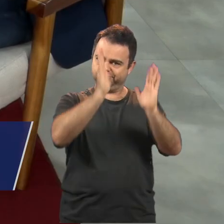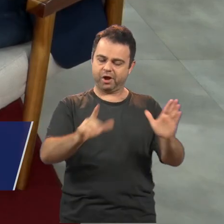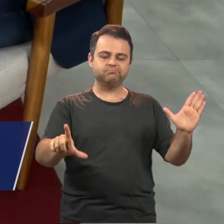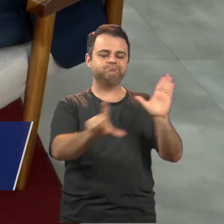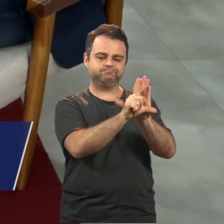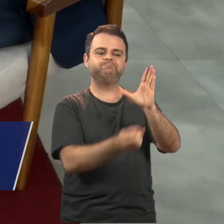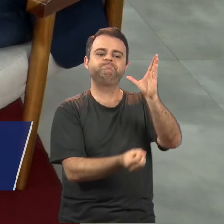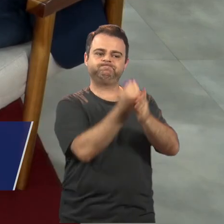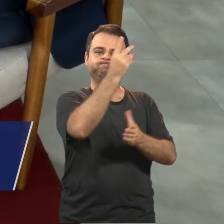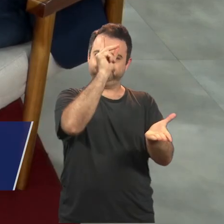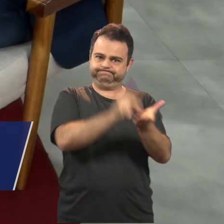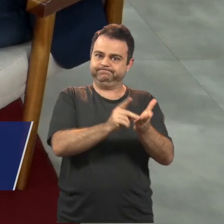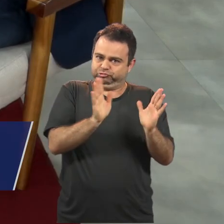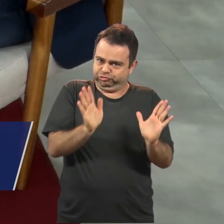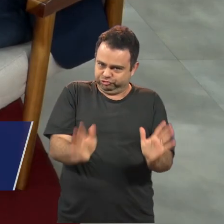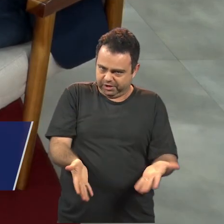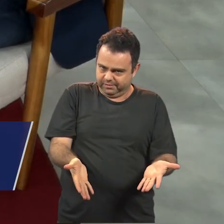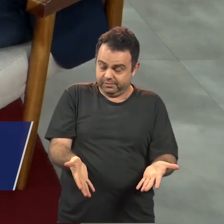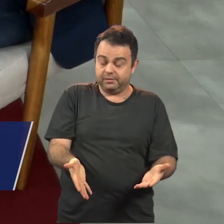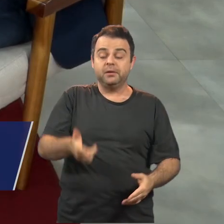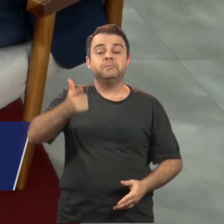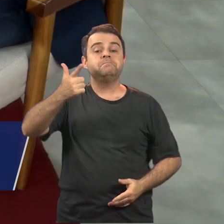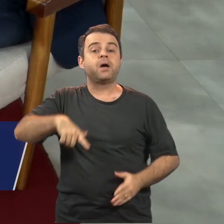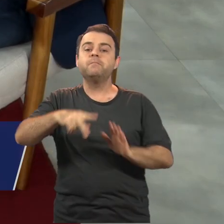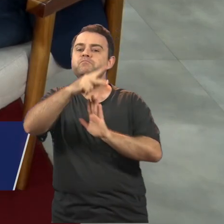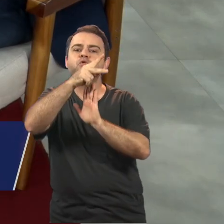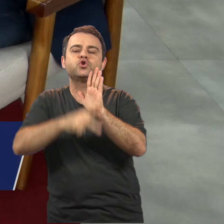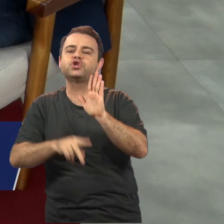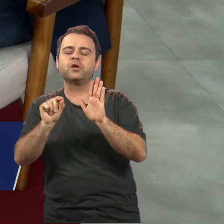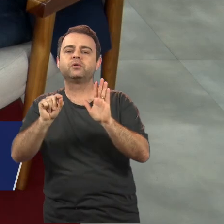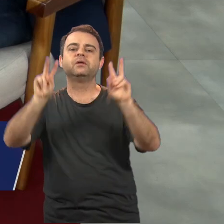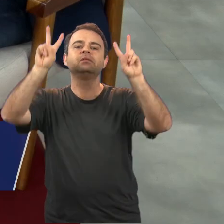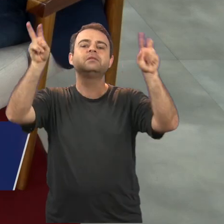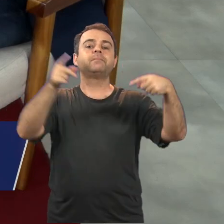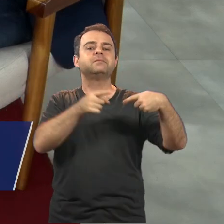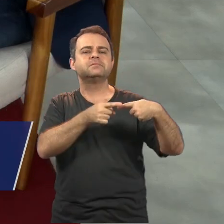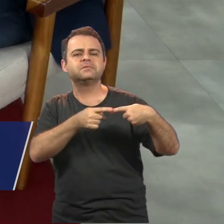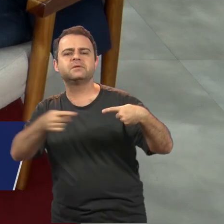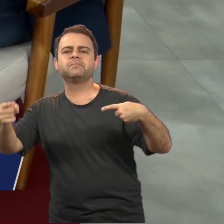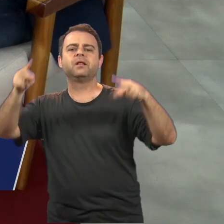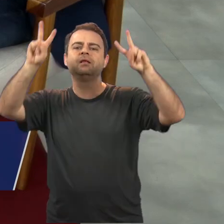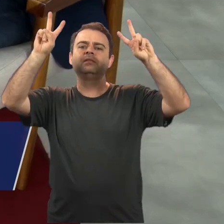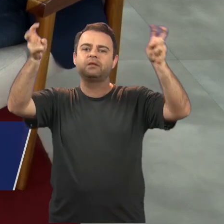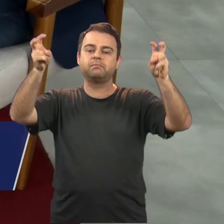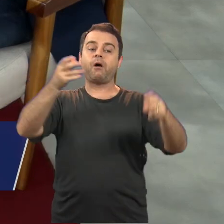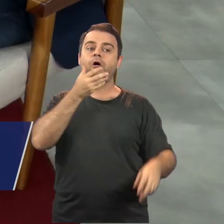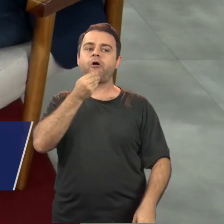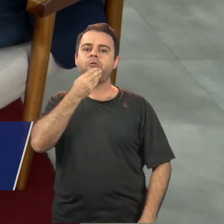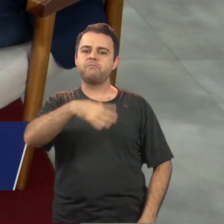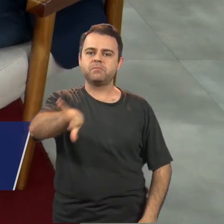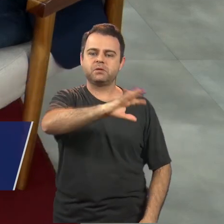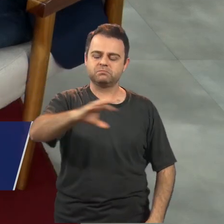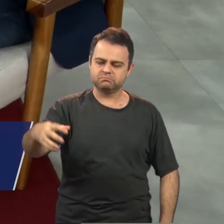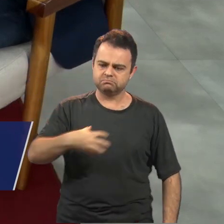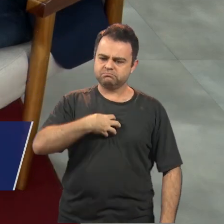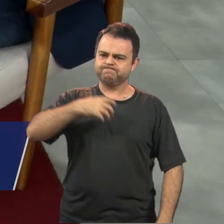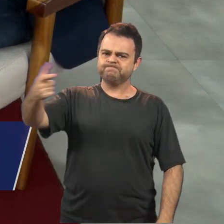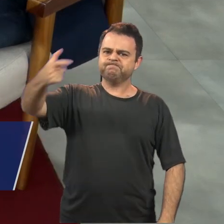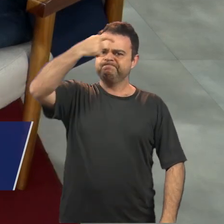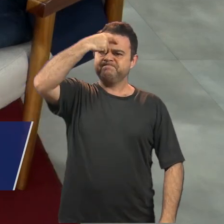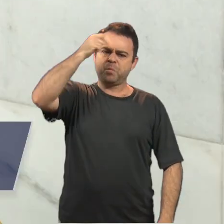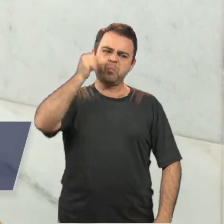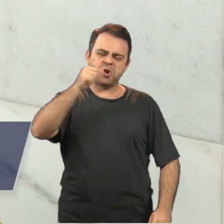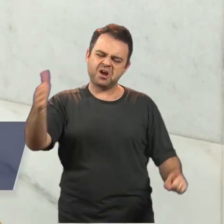tornaram lei. Tem um projeto em tramitação na Casa que institui a Semana Municipal de Mobilização dos Homens para o fim da violência